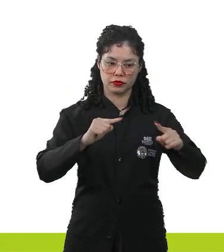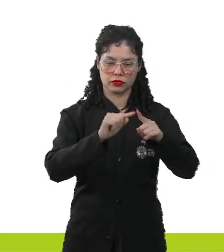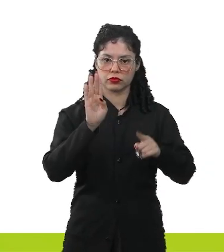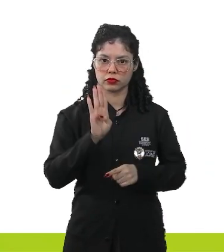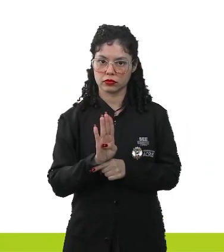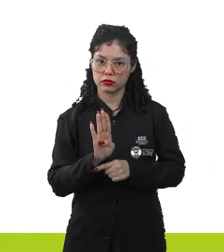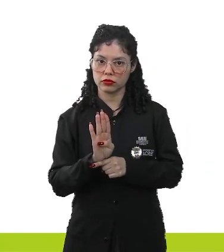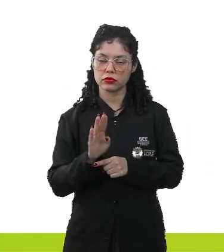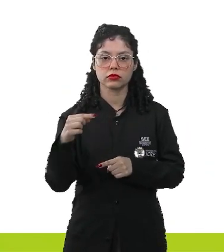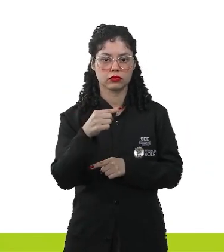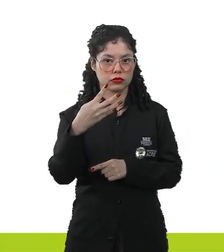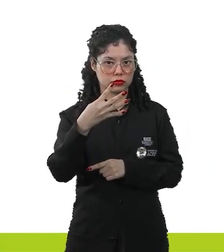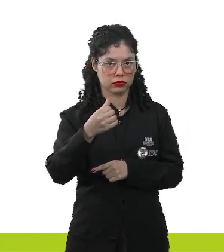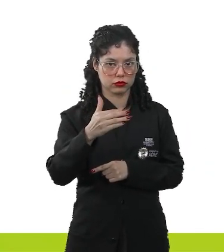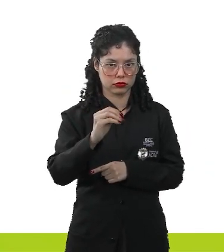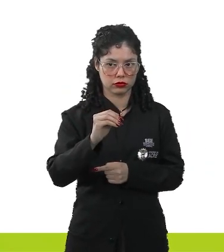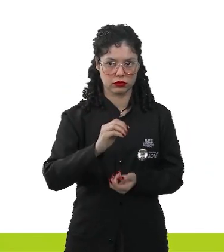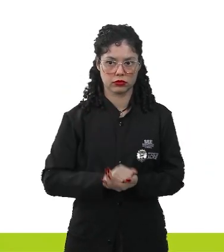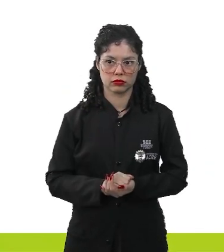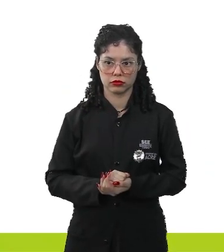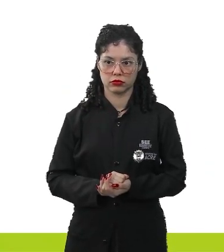b? Menos 10